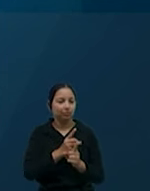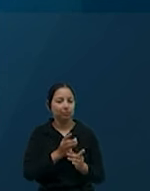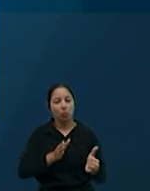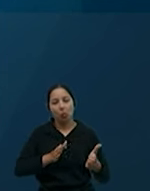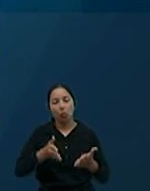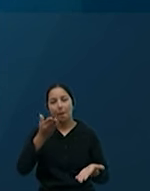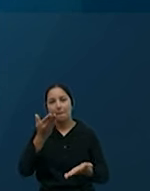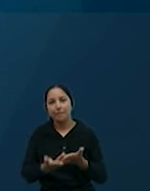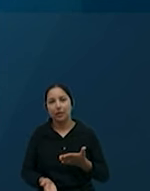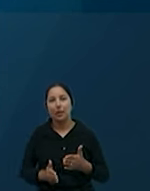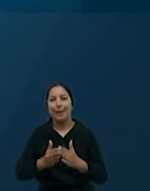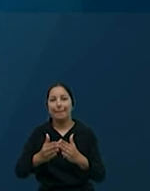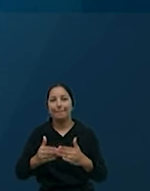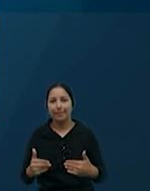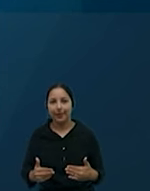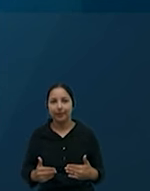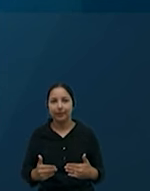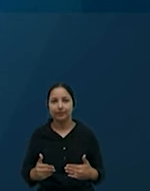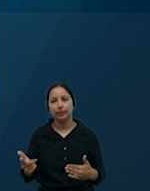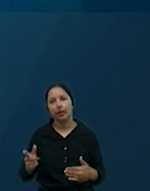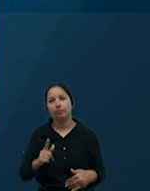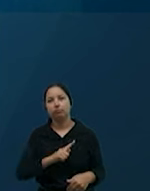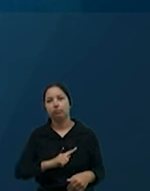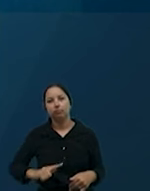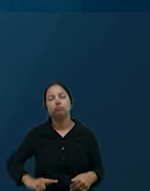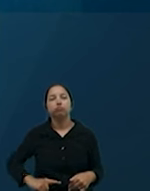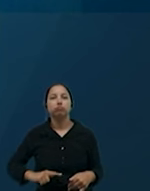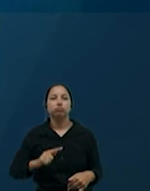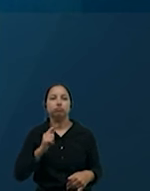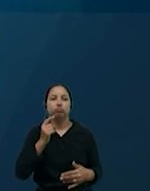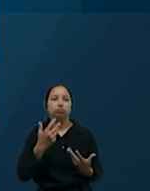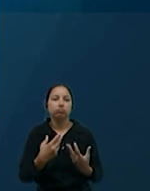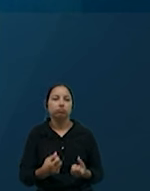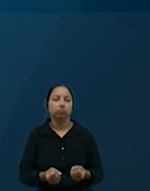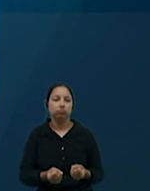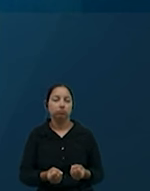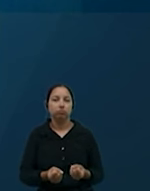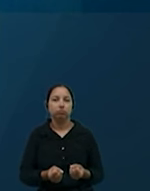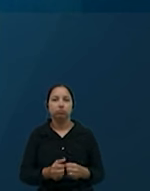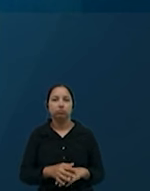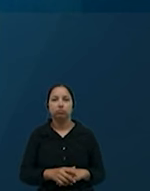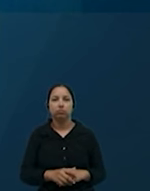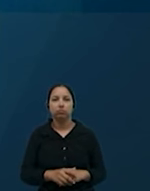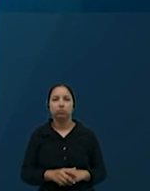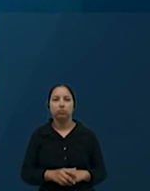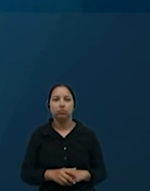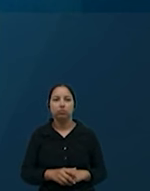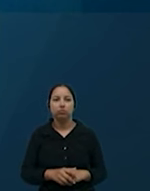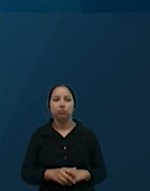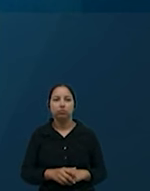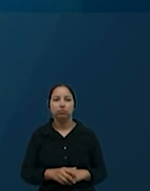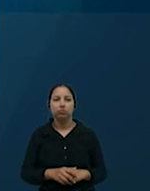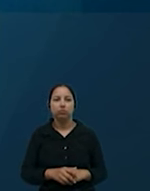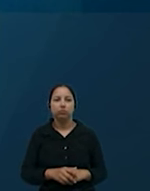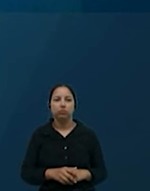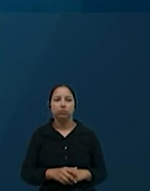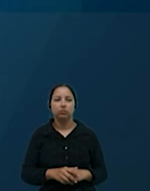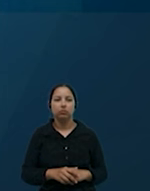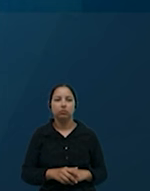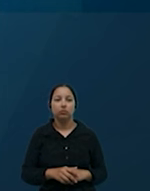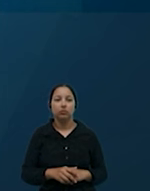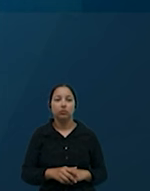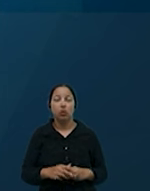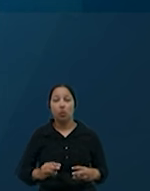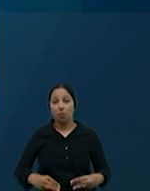o ente público reconhece, inclusive, a Procuradoria da Fazenda, e eu preciso ressaltar isso, ela tem feito isso com